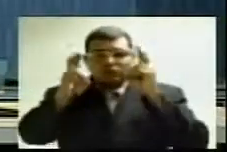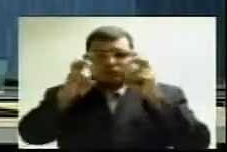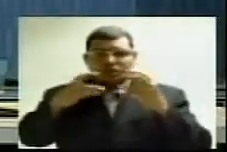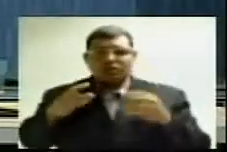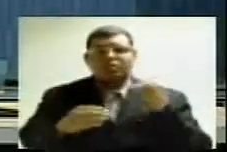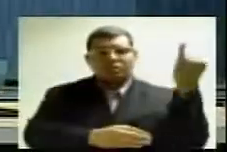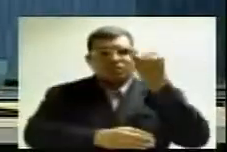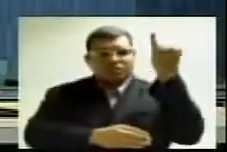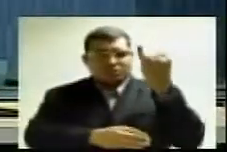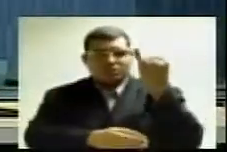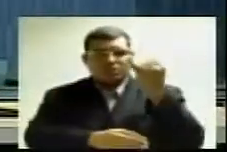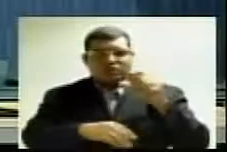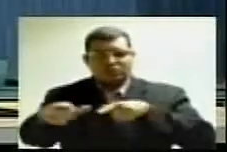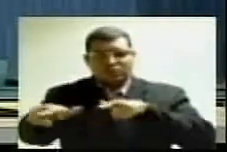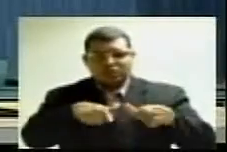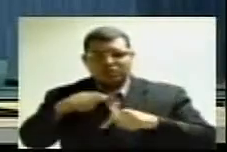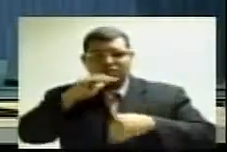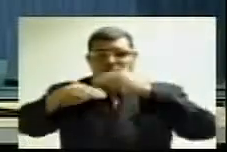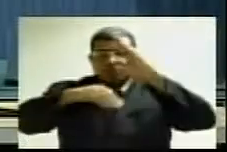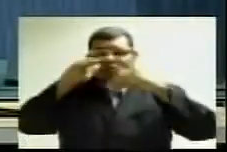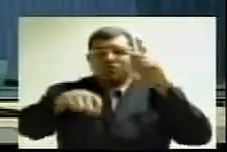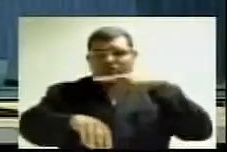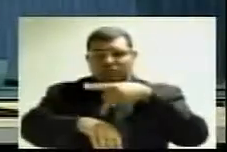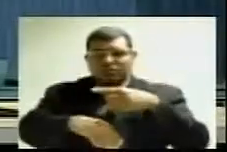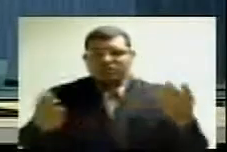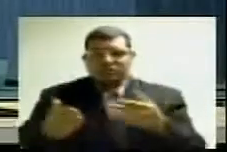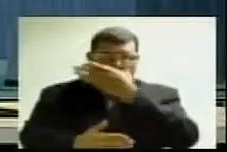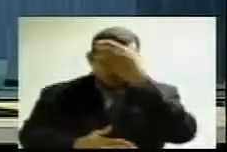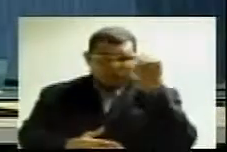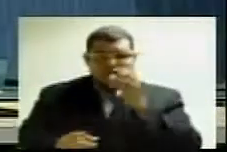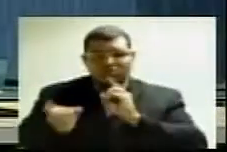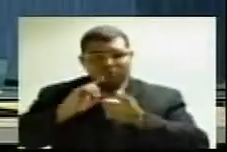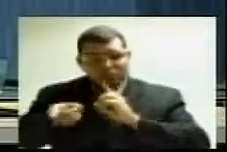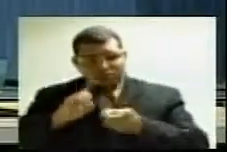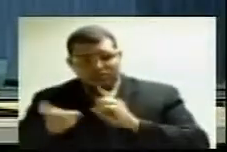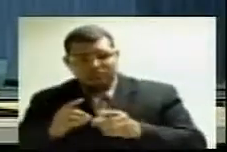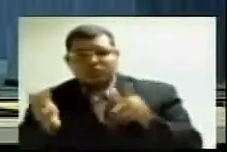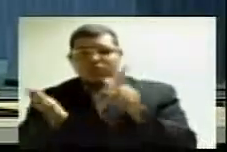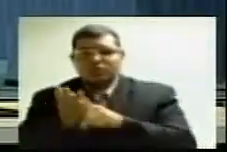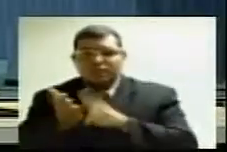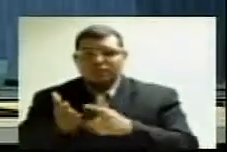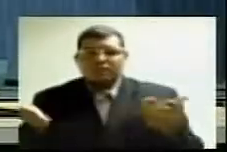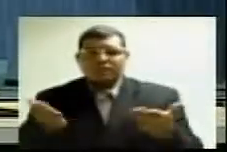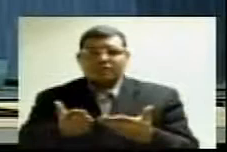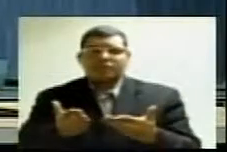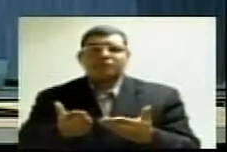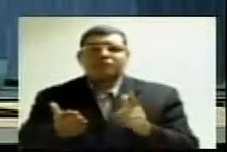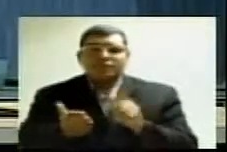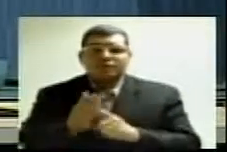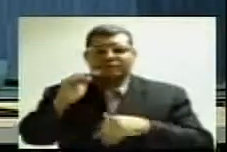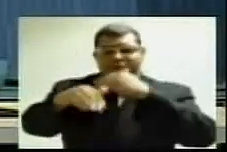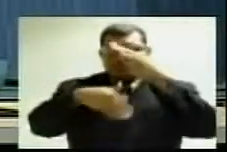temas fundamentais e importantes para o desenvolvimento do país. Esqueceu de debater o papel da Petrobras